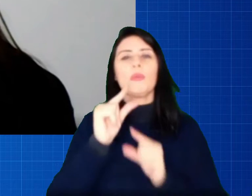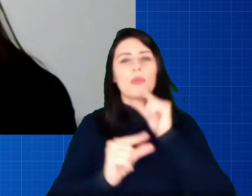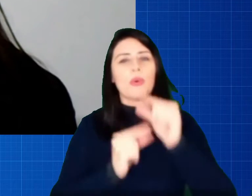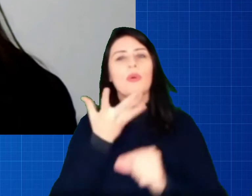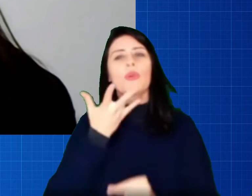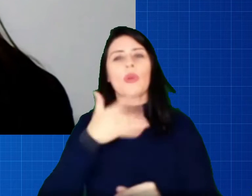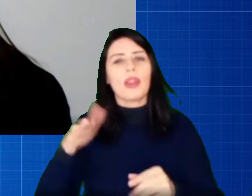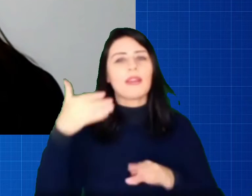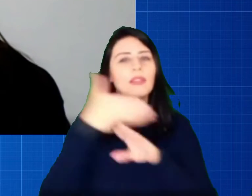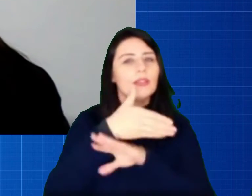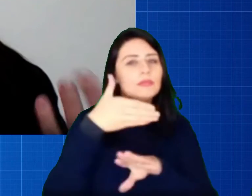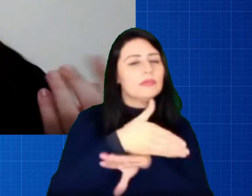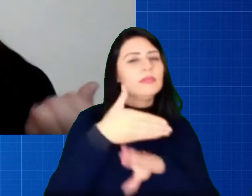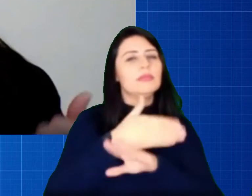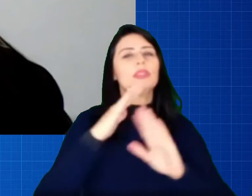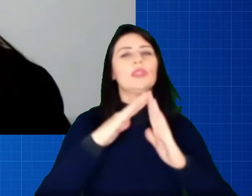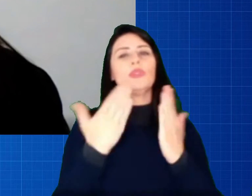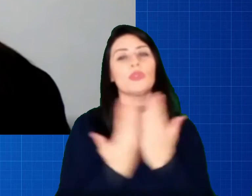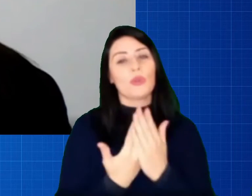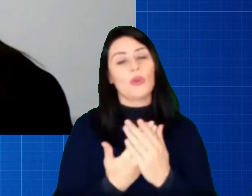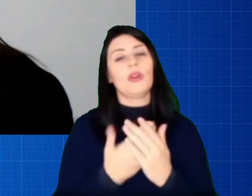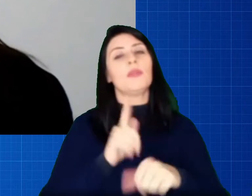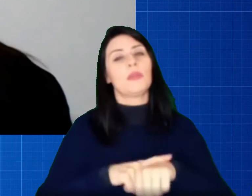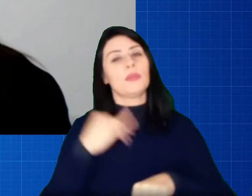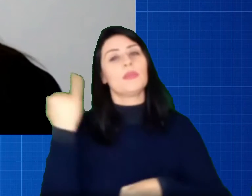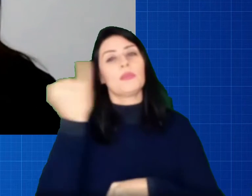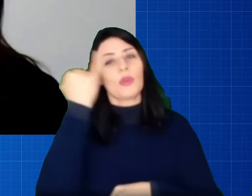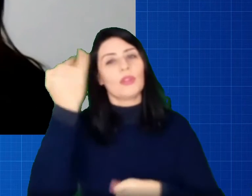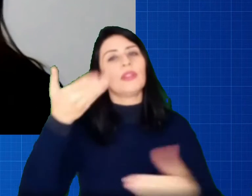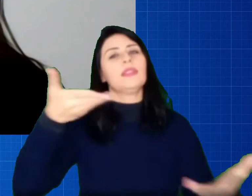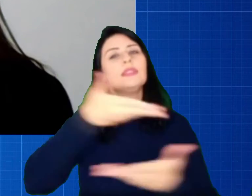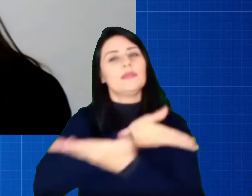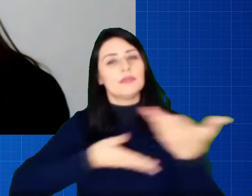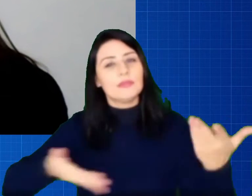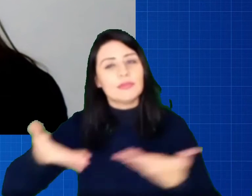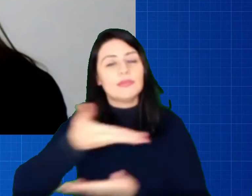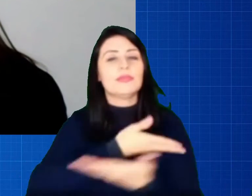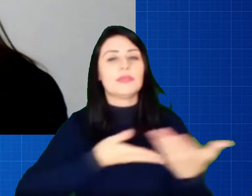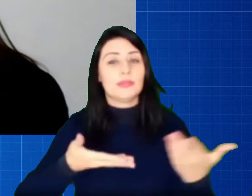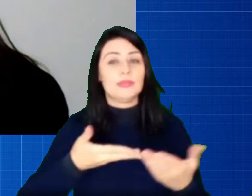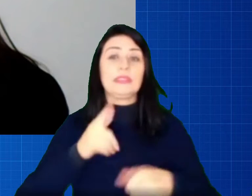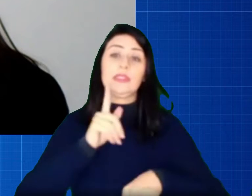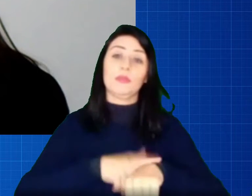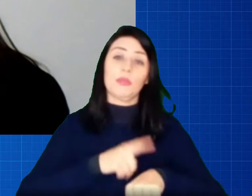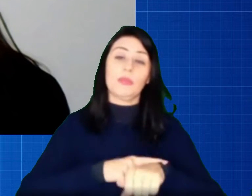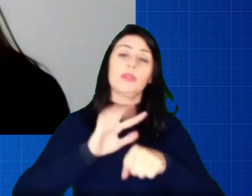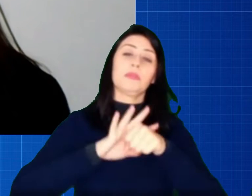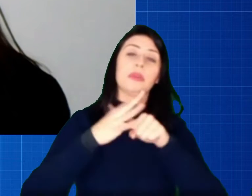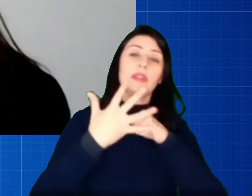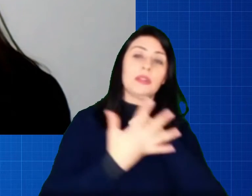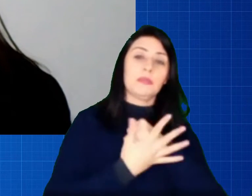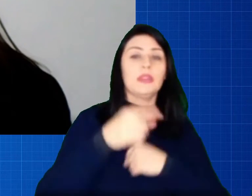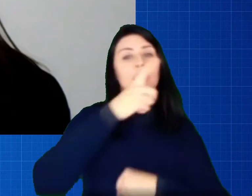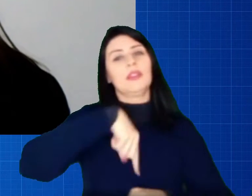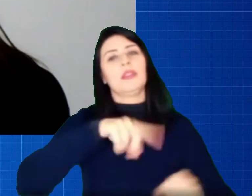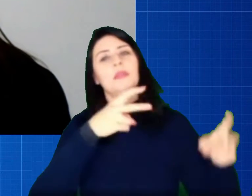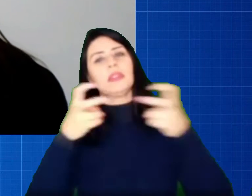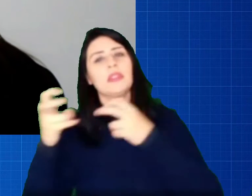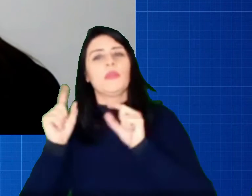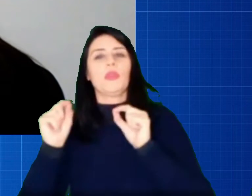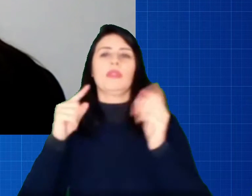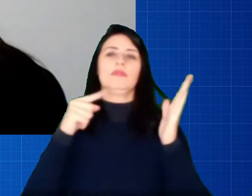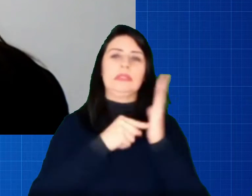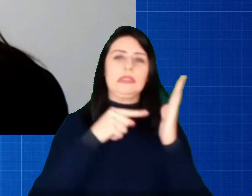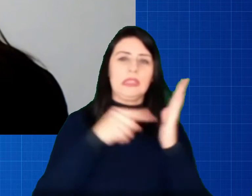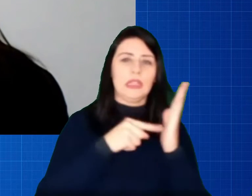ensino híbrido. Então, a gente começa a receber as crianças de volta, aos poucos a gente vai retomando, né? Como é importante esse momento de socialização na escola.